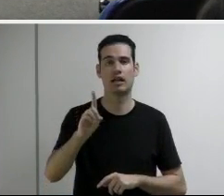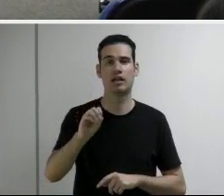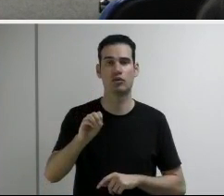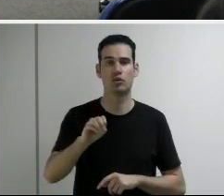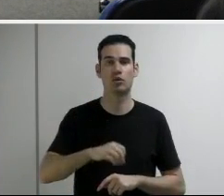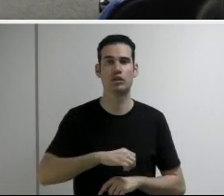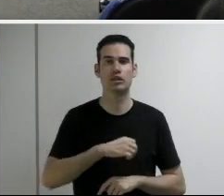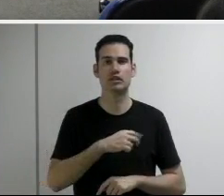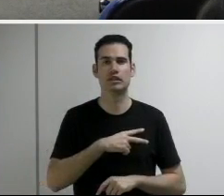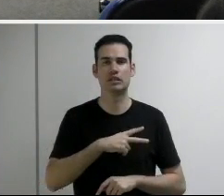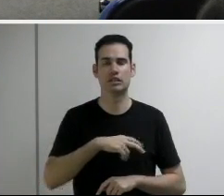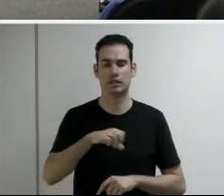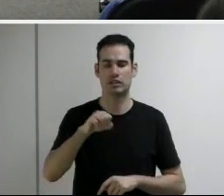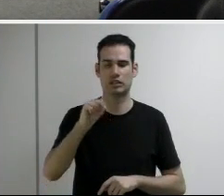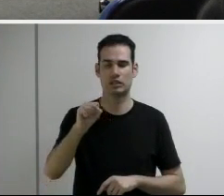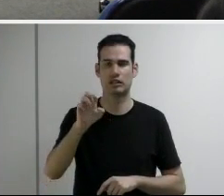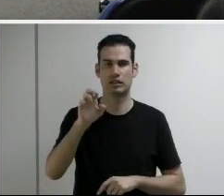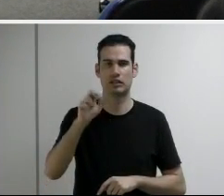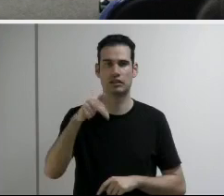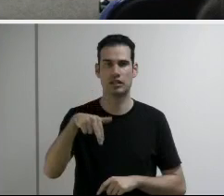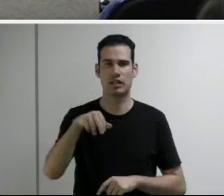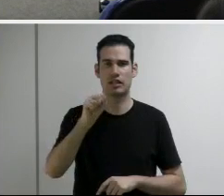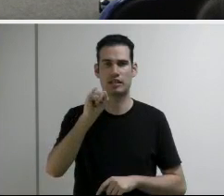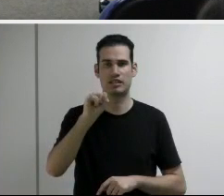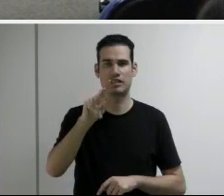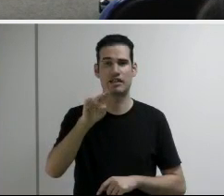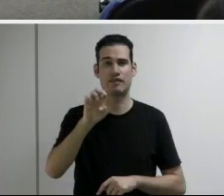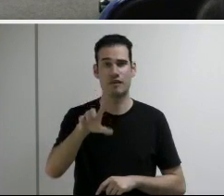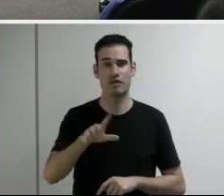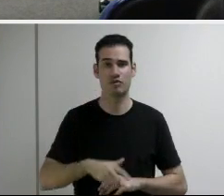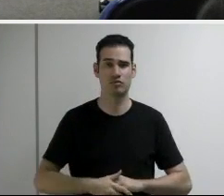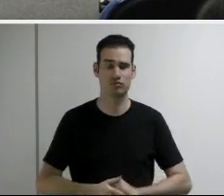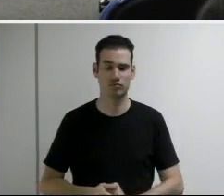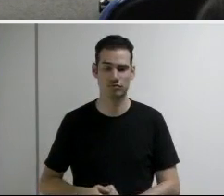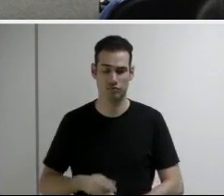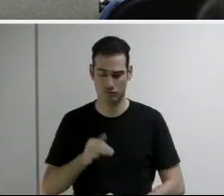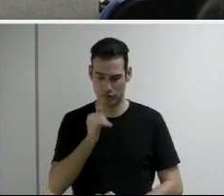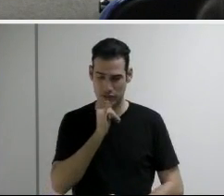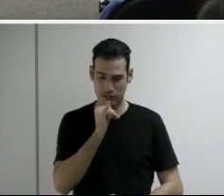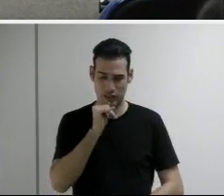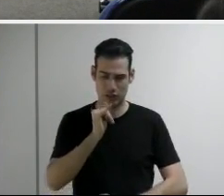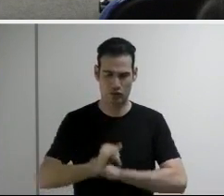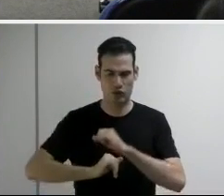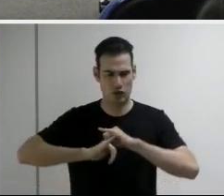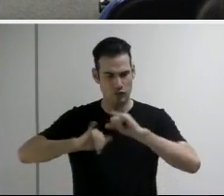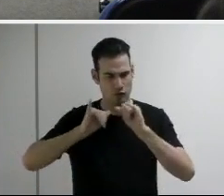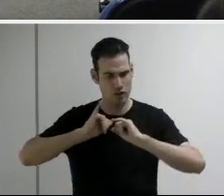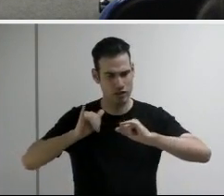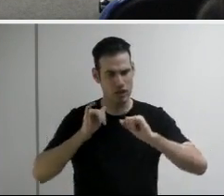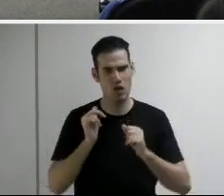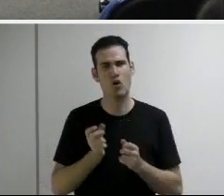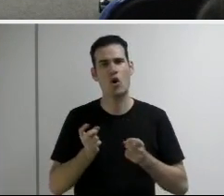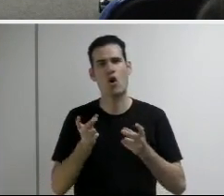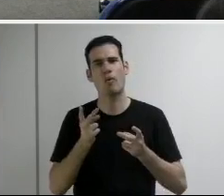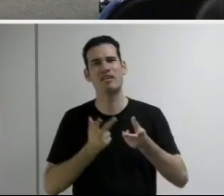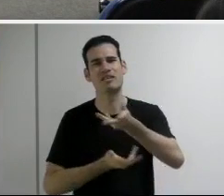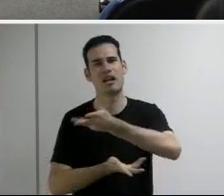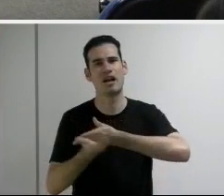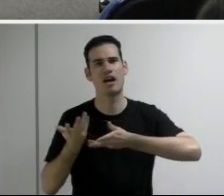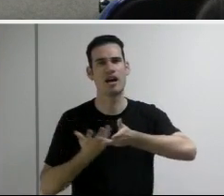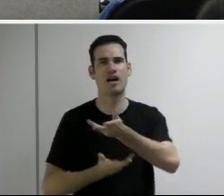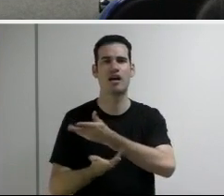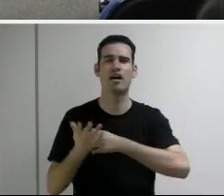comunicação comercial poderá ser objeto de regulamentação do ente responsável. E com relação aos